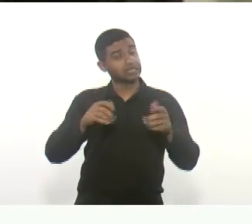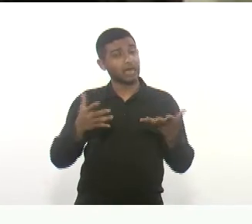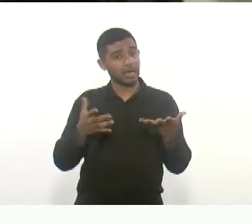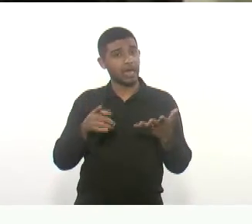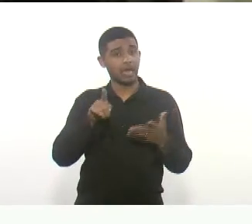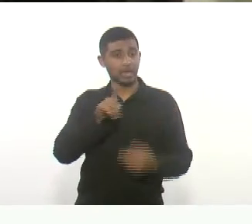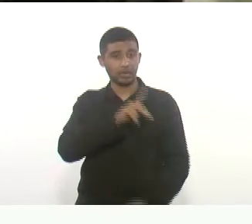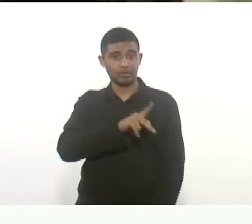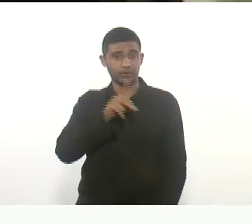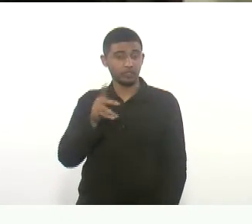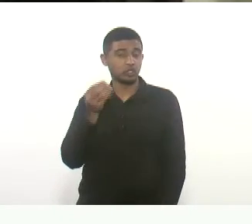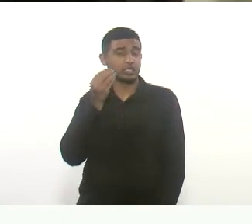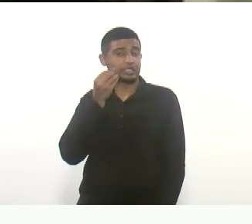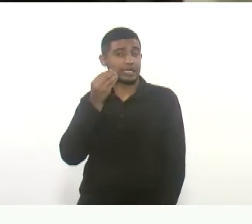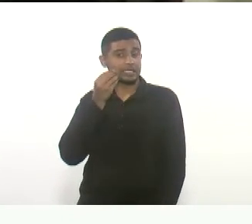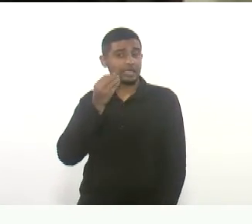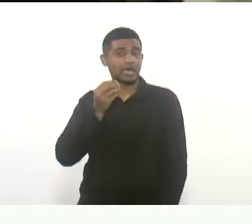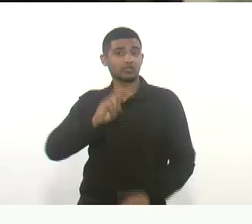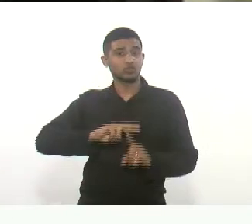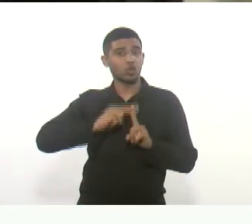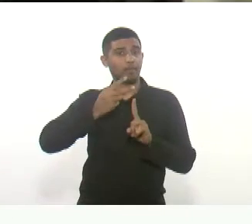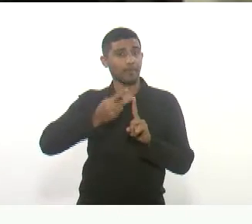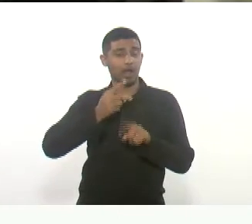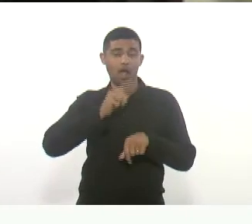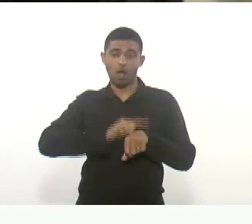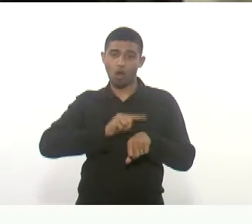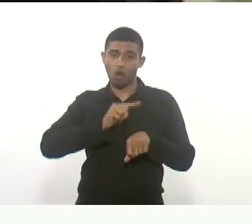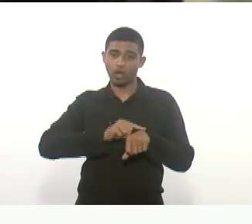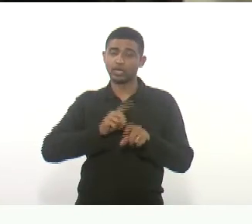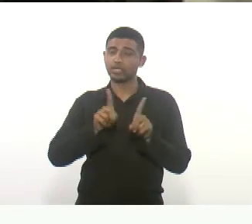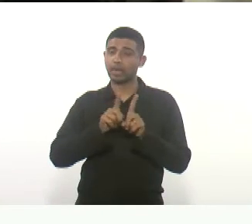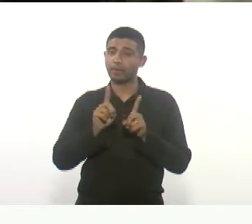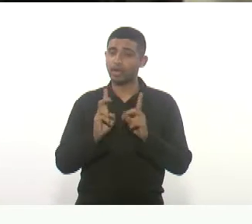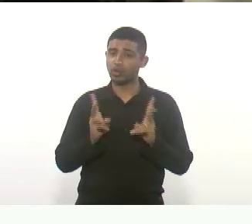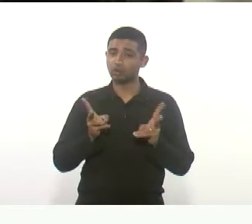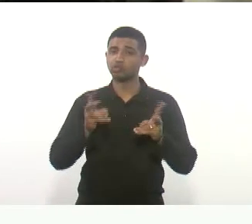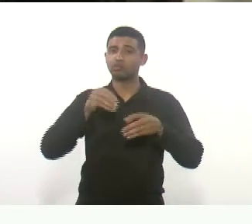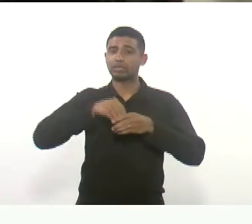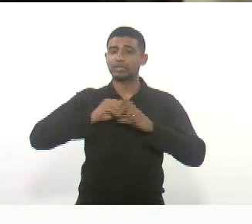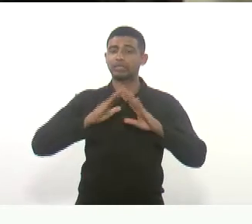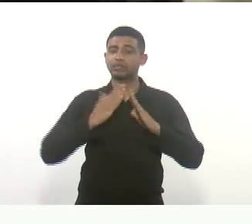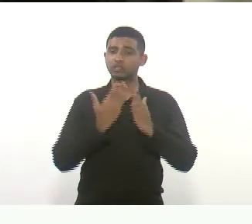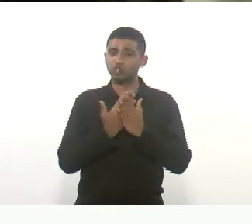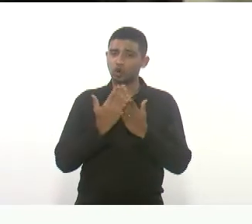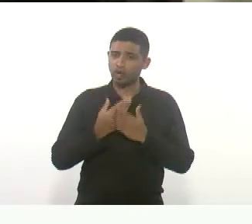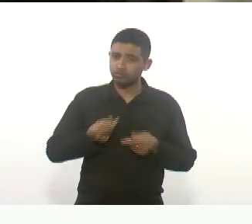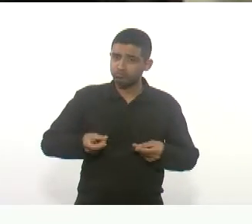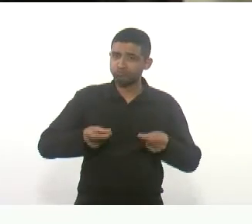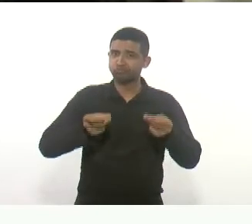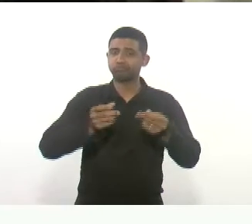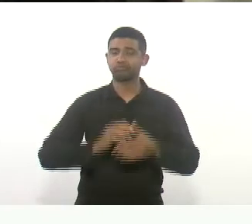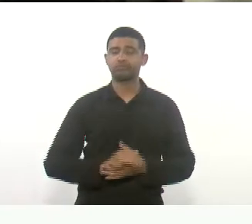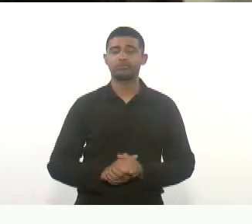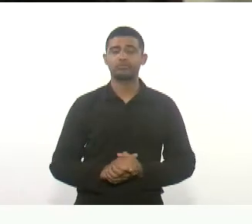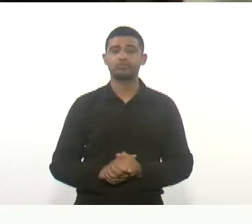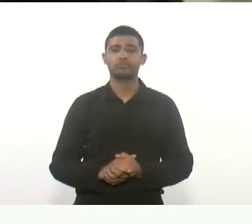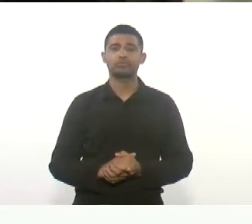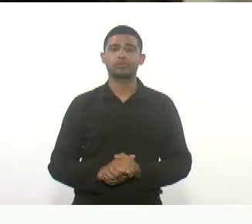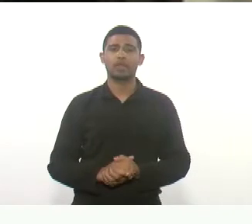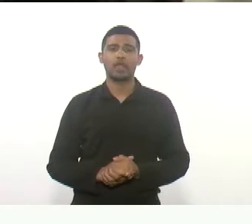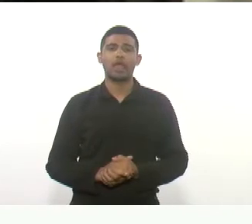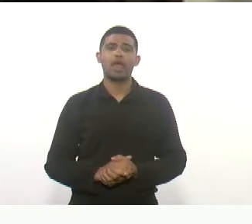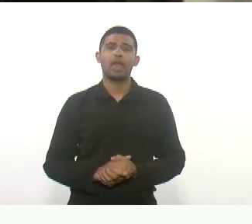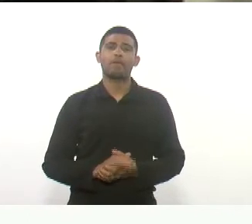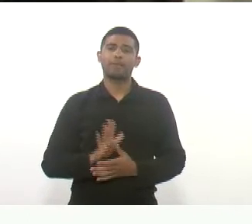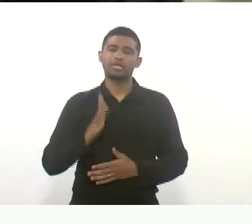possa estender a carga horária dele e aí permanecer mais tempo dentro de uma escola, mas eu não tenho a menor dúvida de que